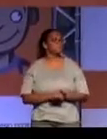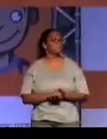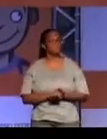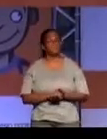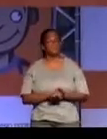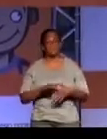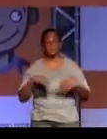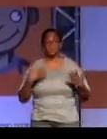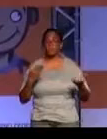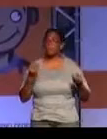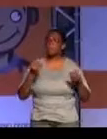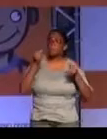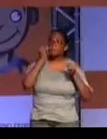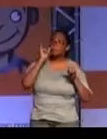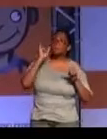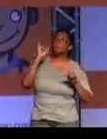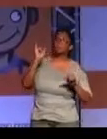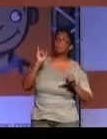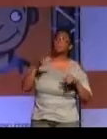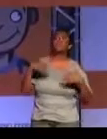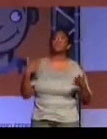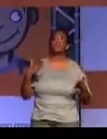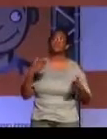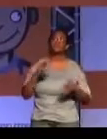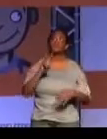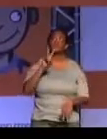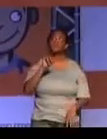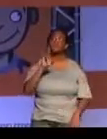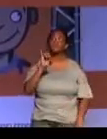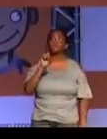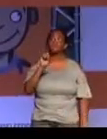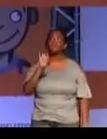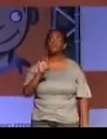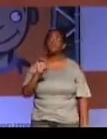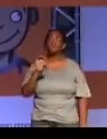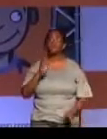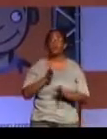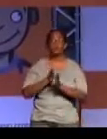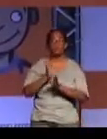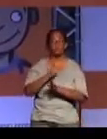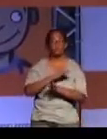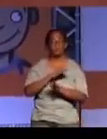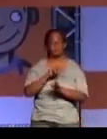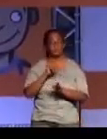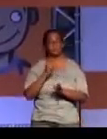Então, a prevenção dessa virose já existia antes